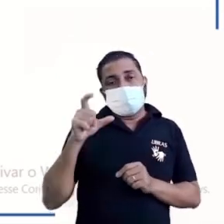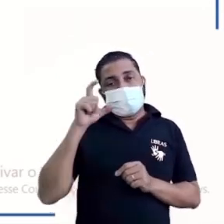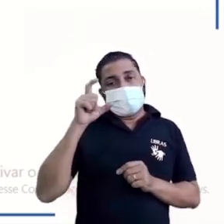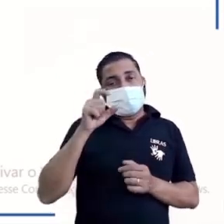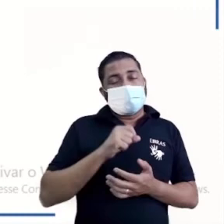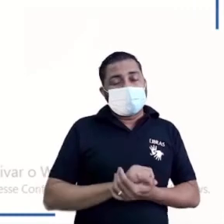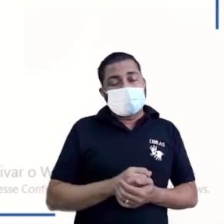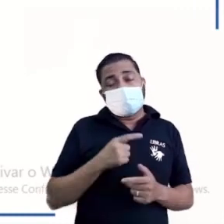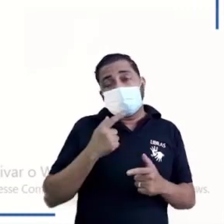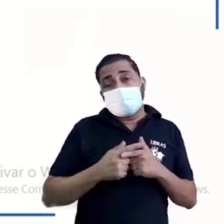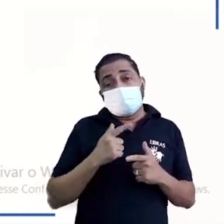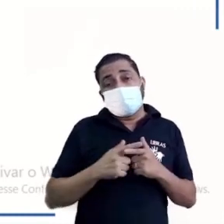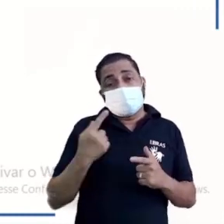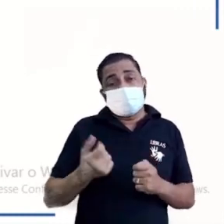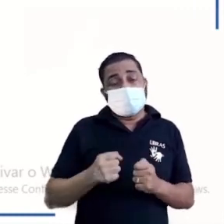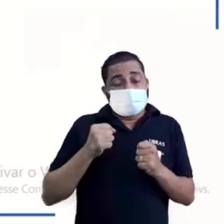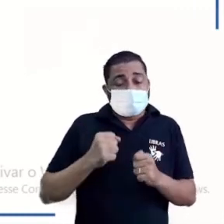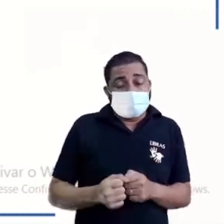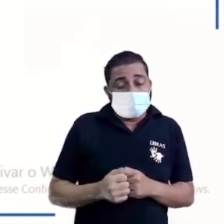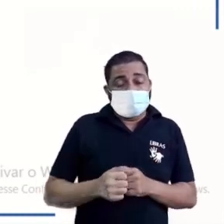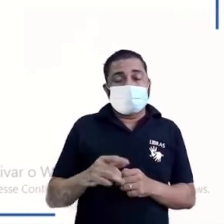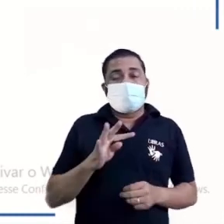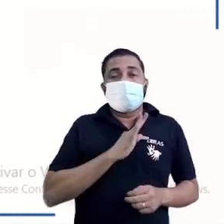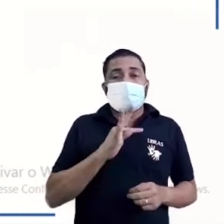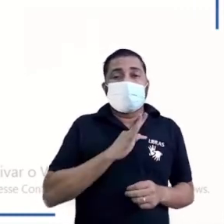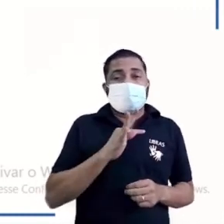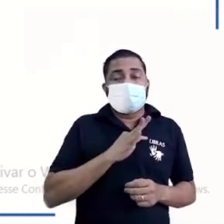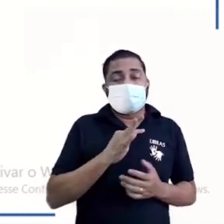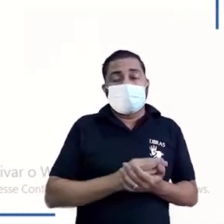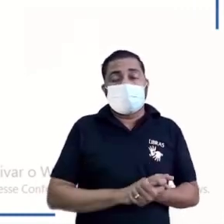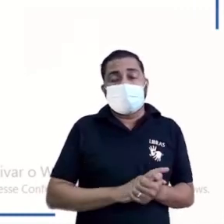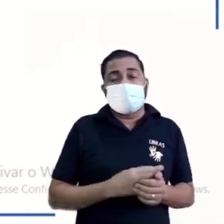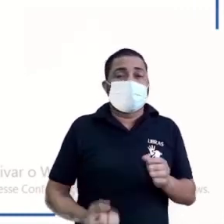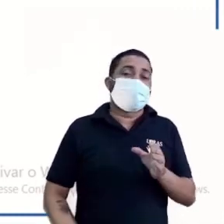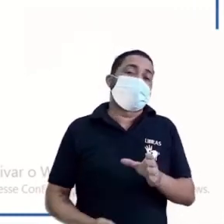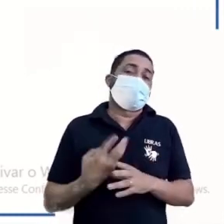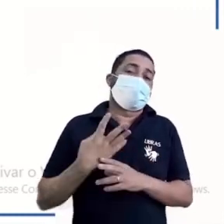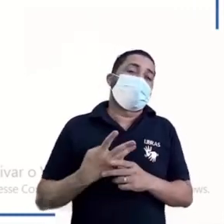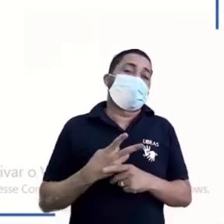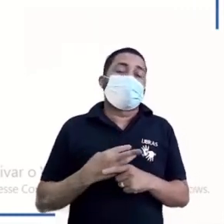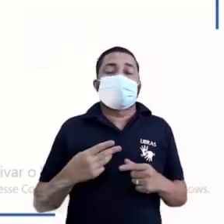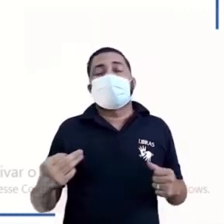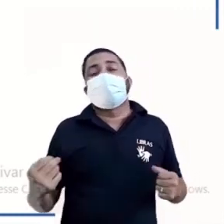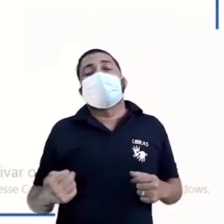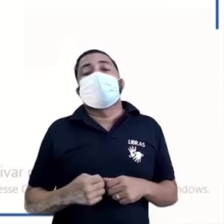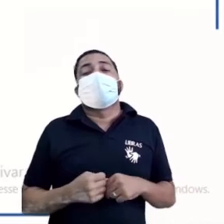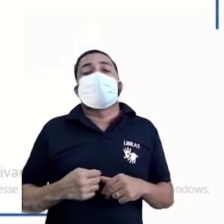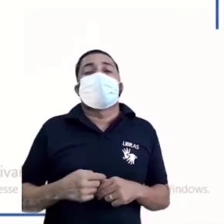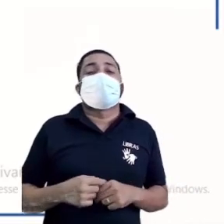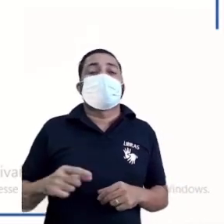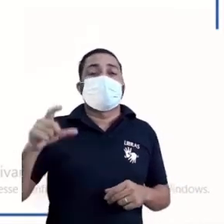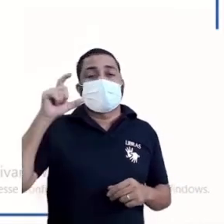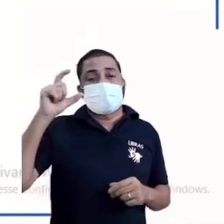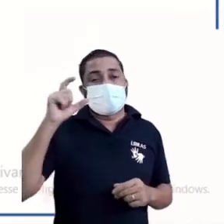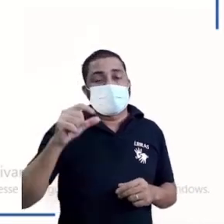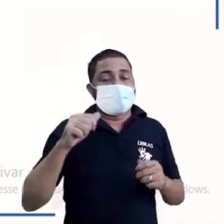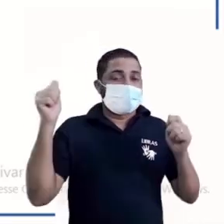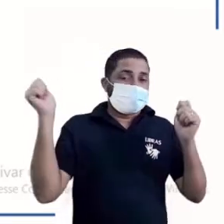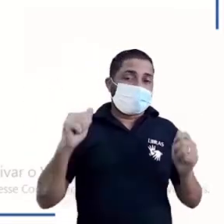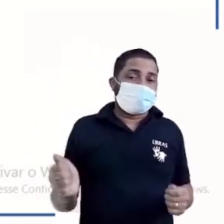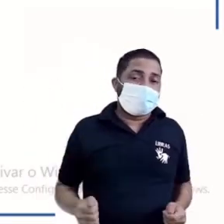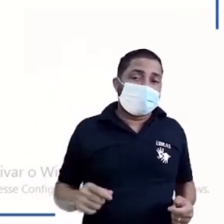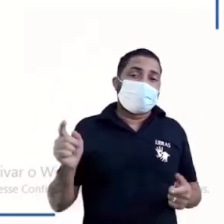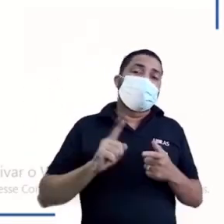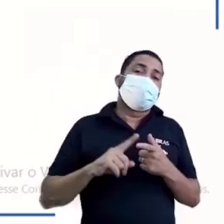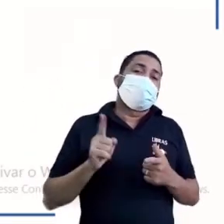interessante, né, porque a gente pode, através dessa técnica da estilização, criar efeitos muito interessantes, né, efeitos artísticos, e